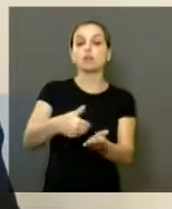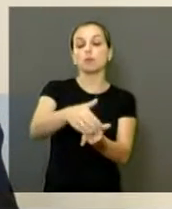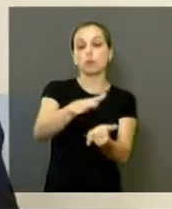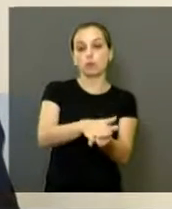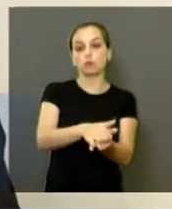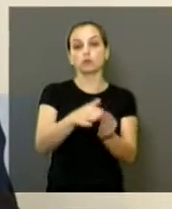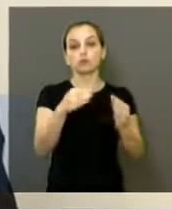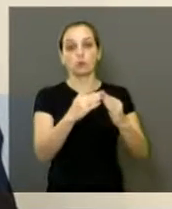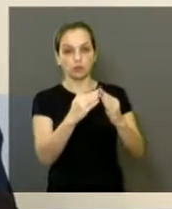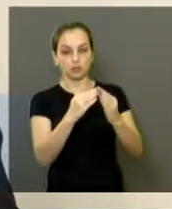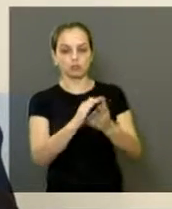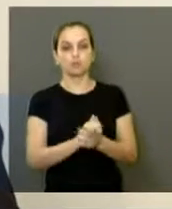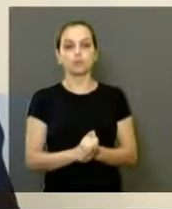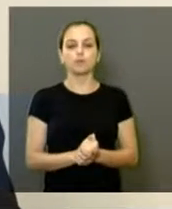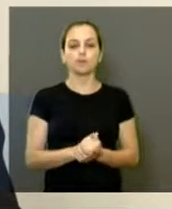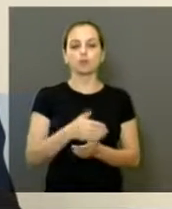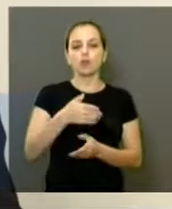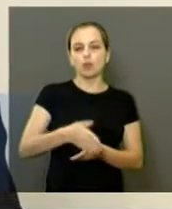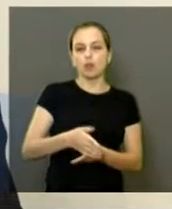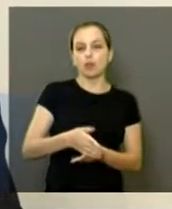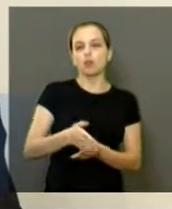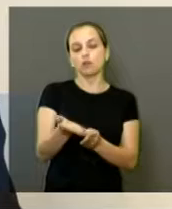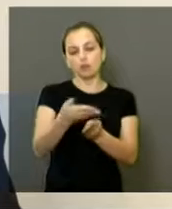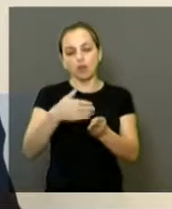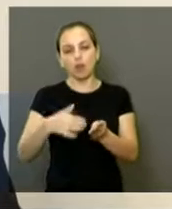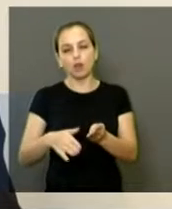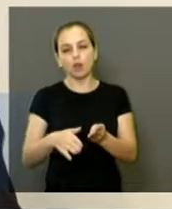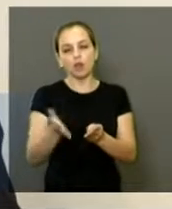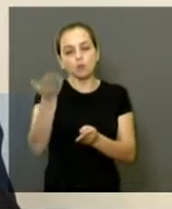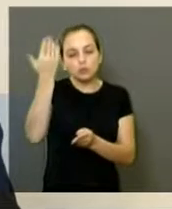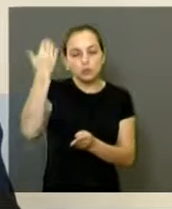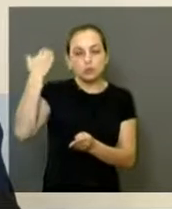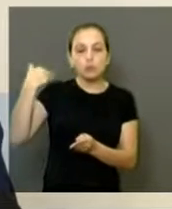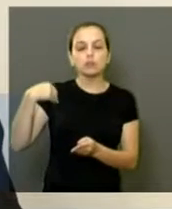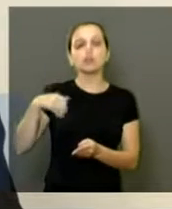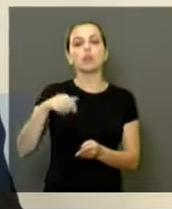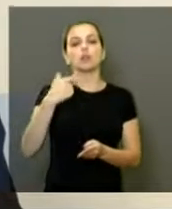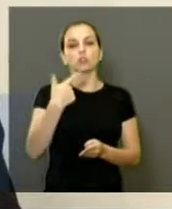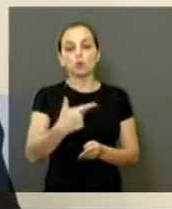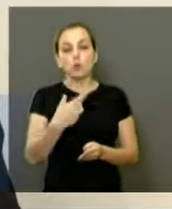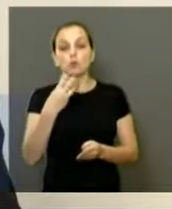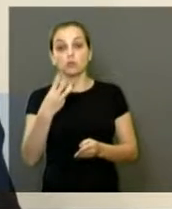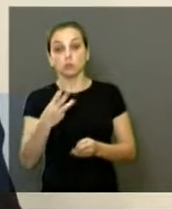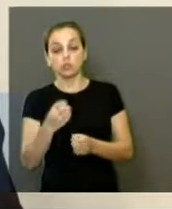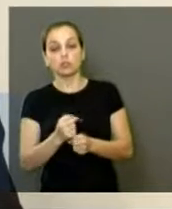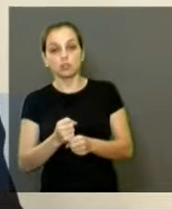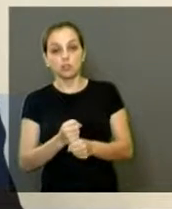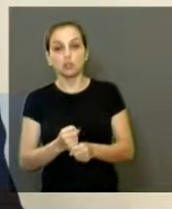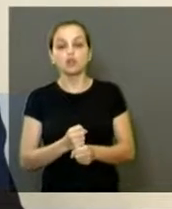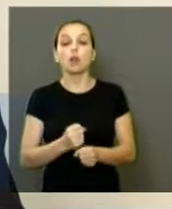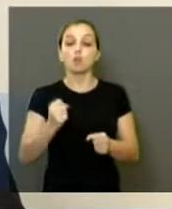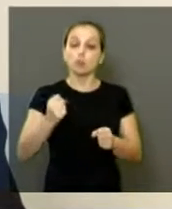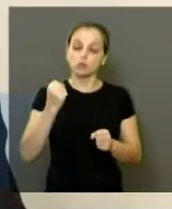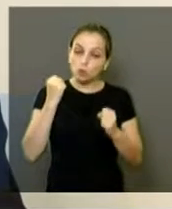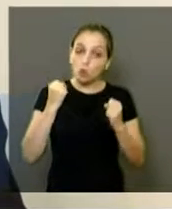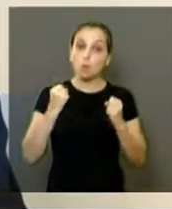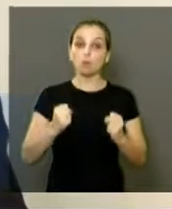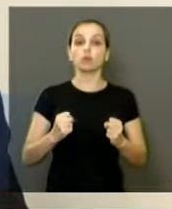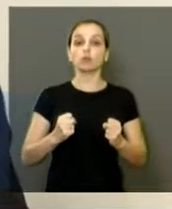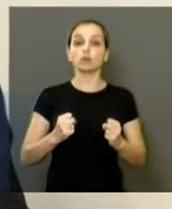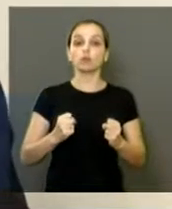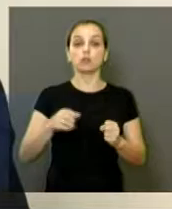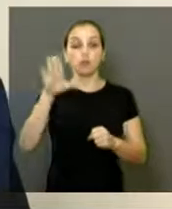há dois ou três anos atrás uma questão que daria um poder extra às funcionárias da área azul de